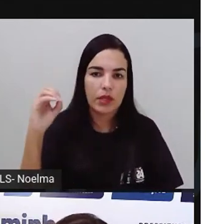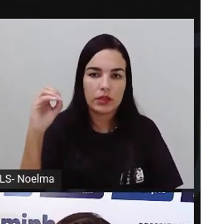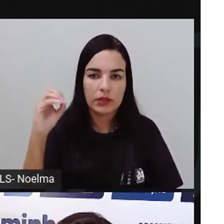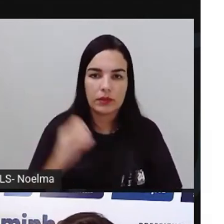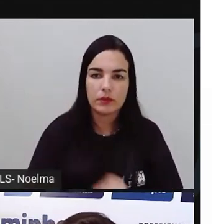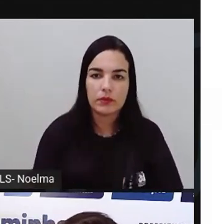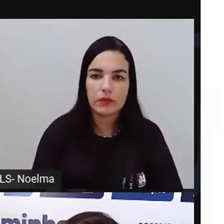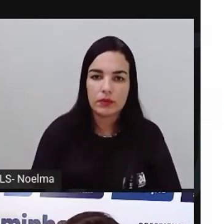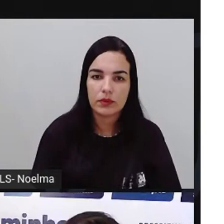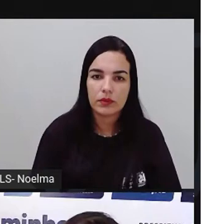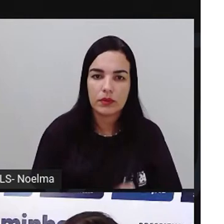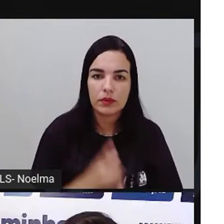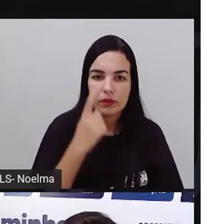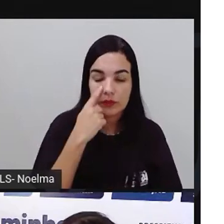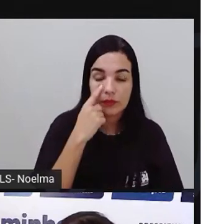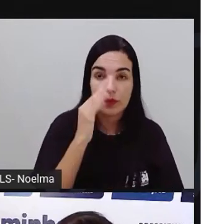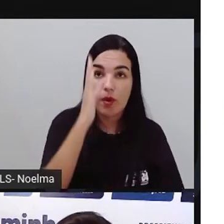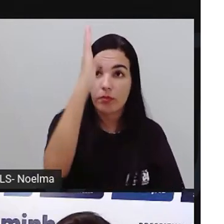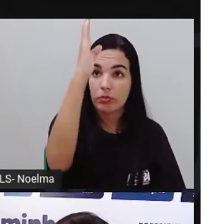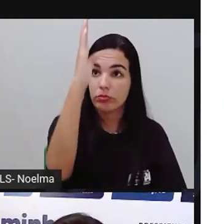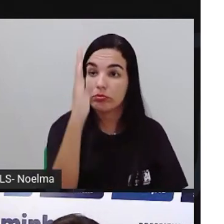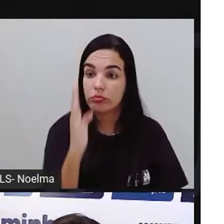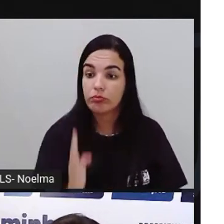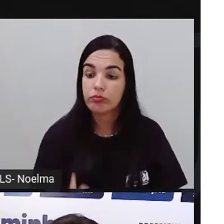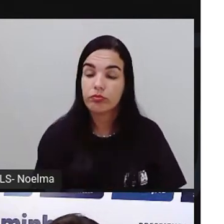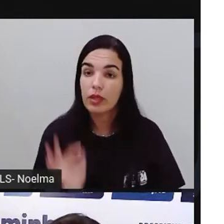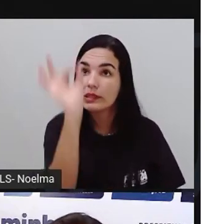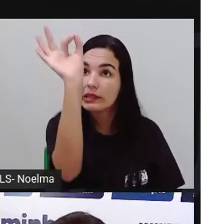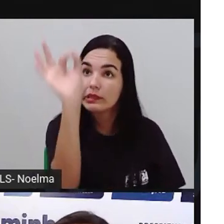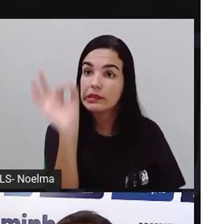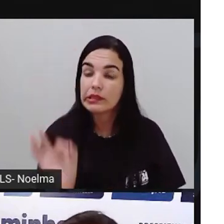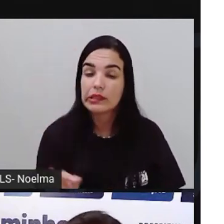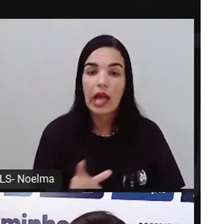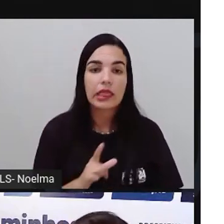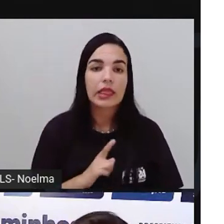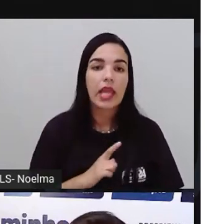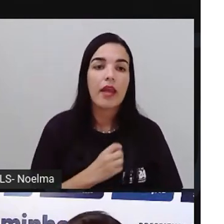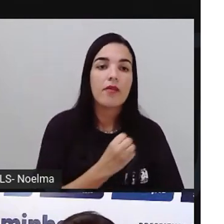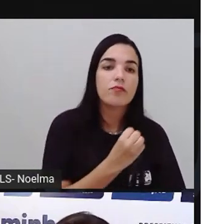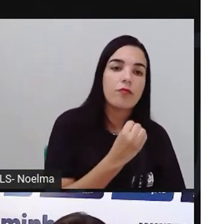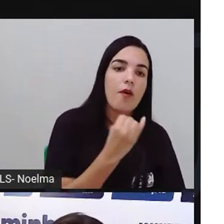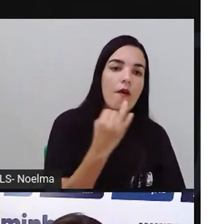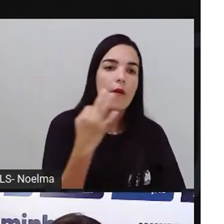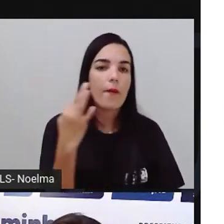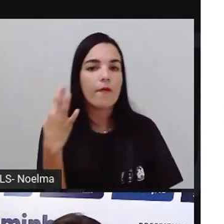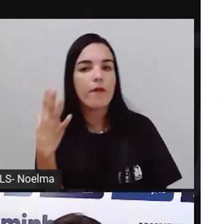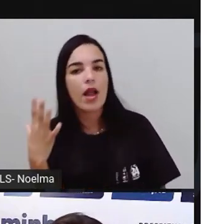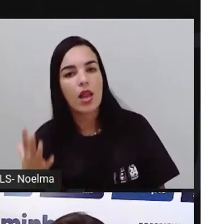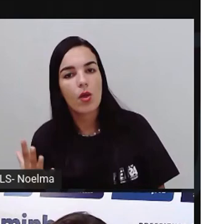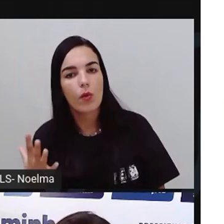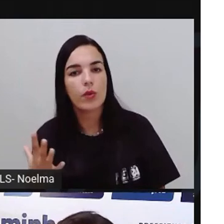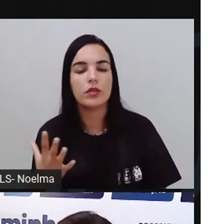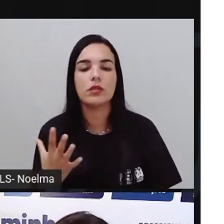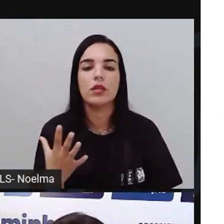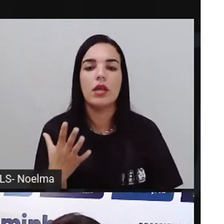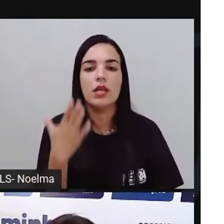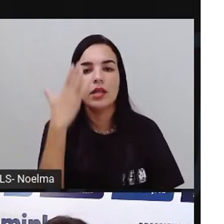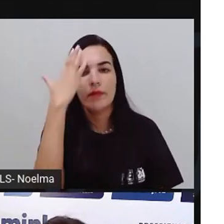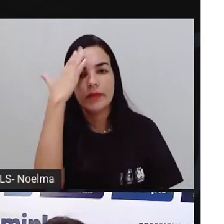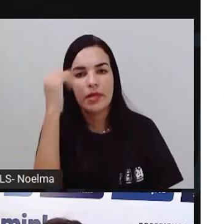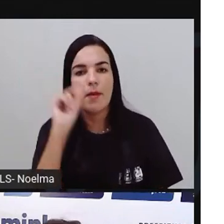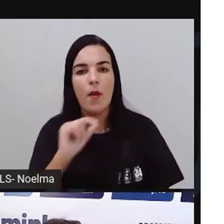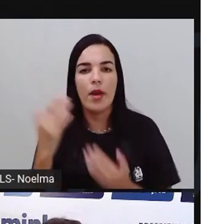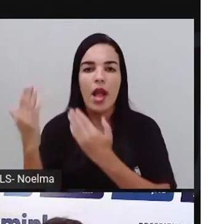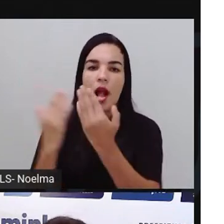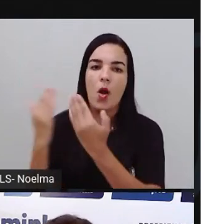2050. Na linha aqui vertical, obtemos aí os valores, né, que estão aí fazendo a comparação,